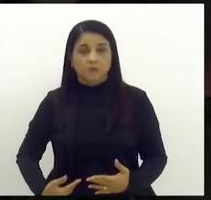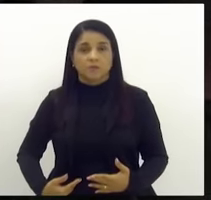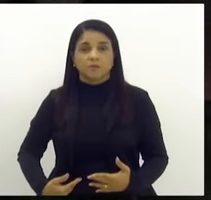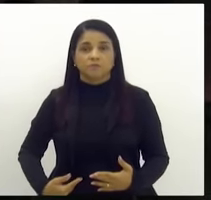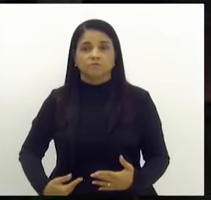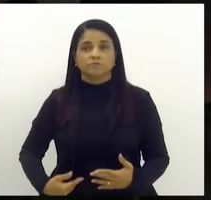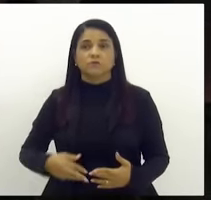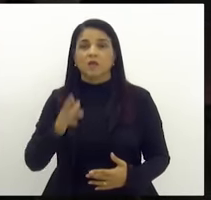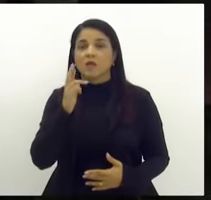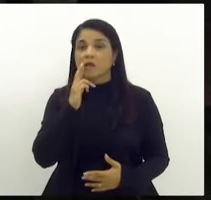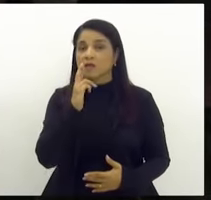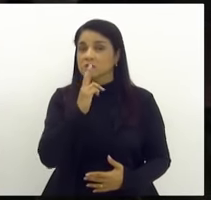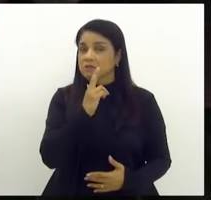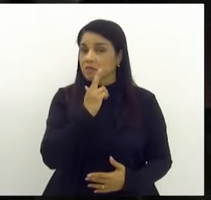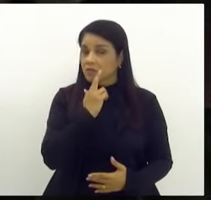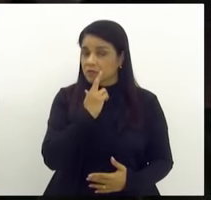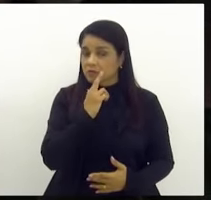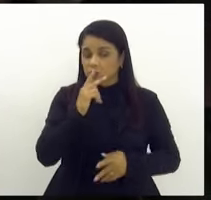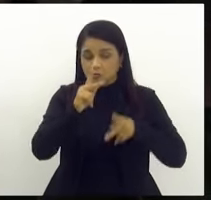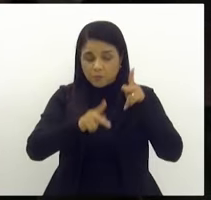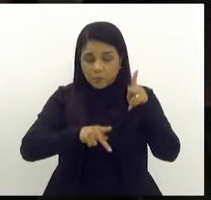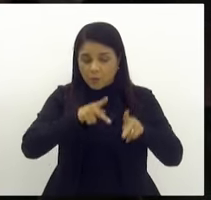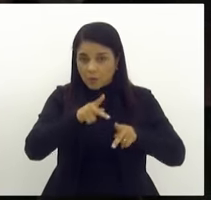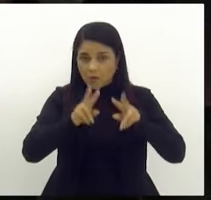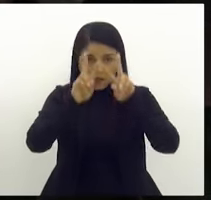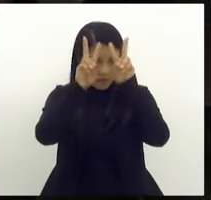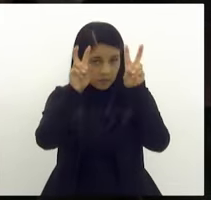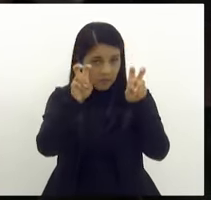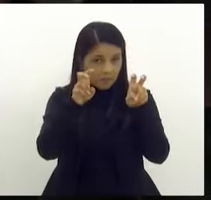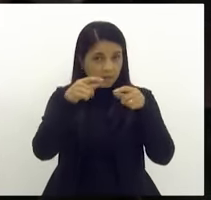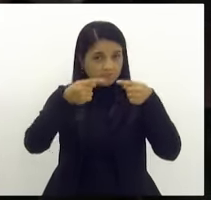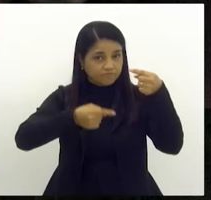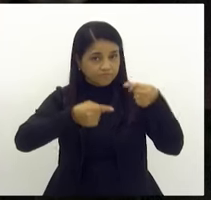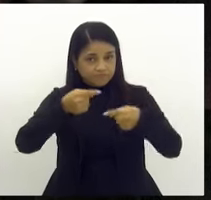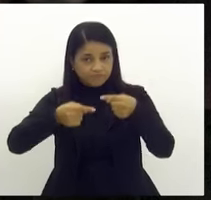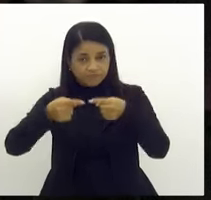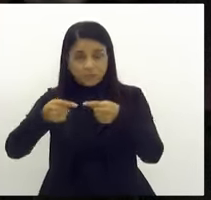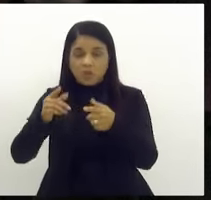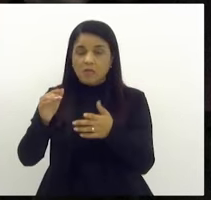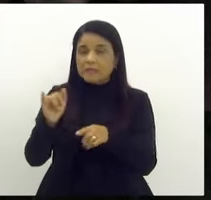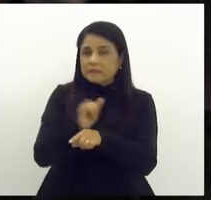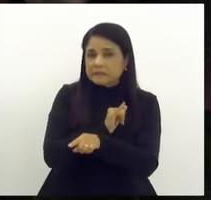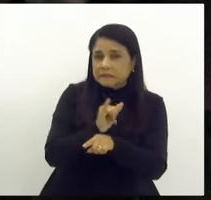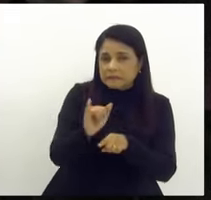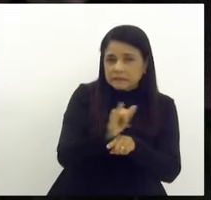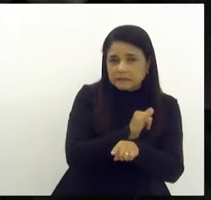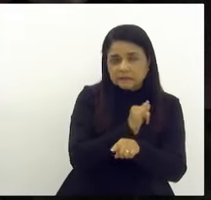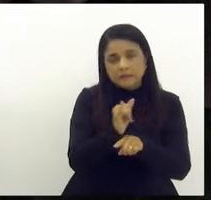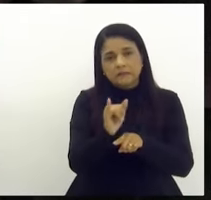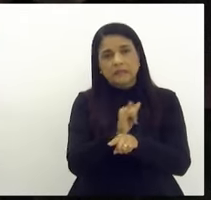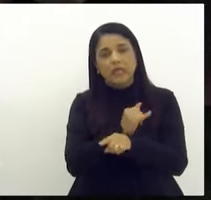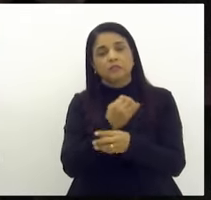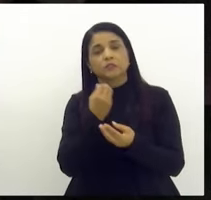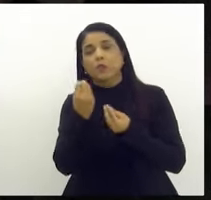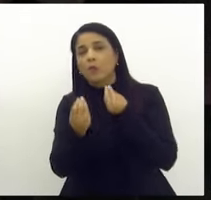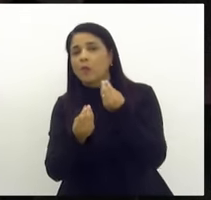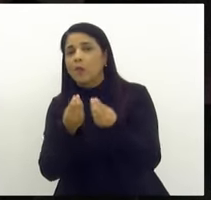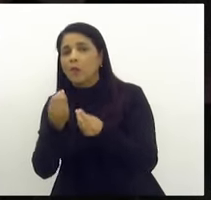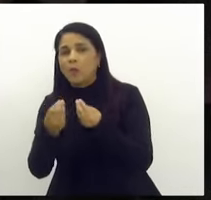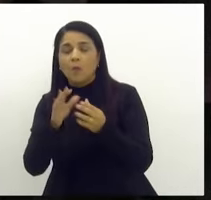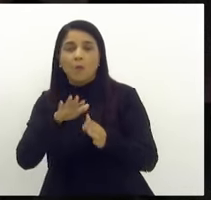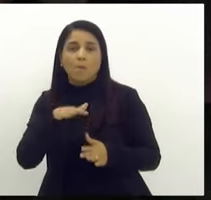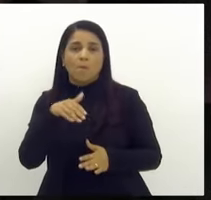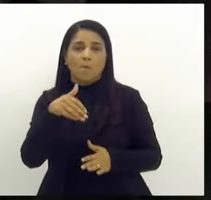os restaurantes populares e sobre também que mecanismos que formas que nós podemos